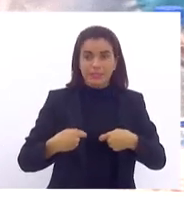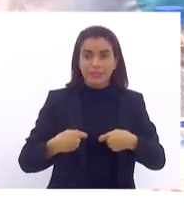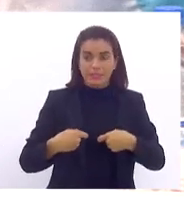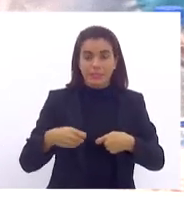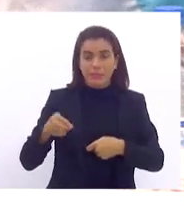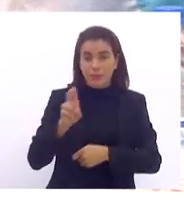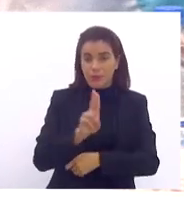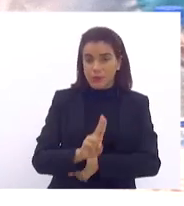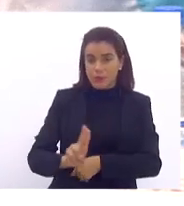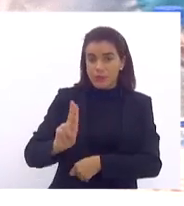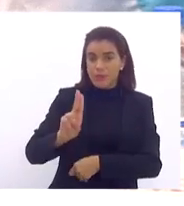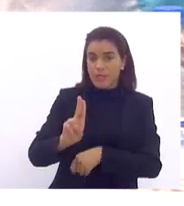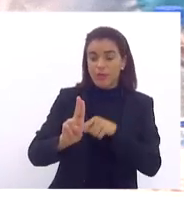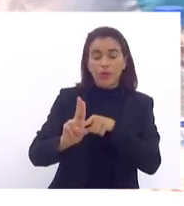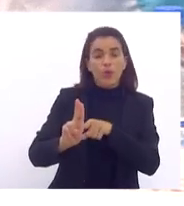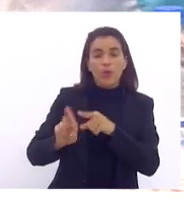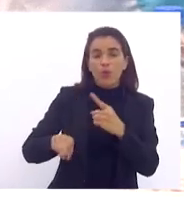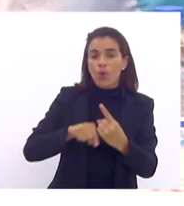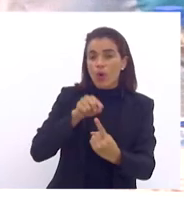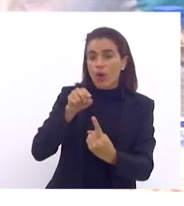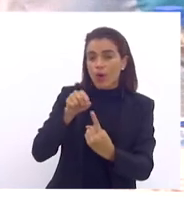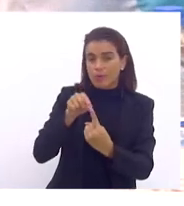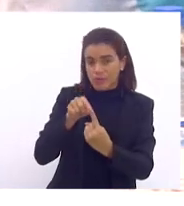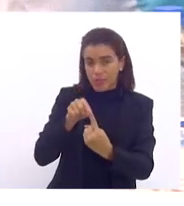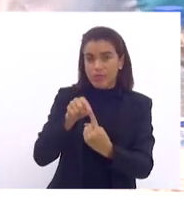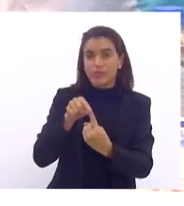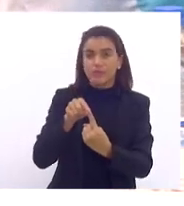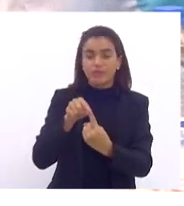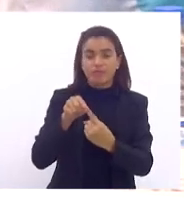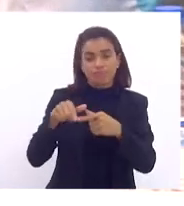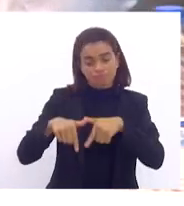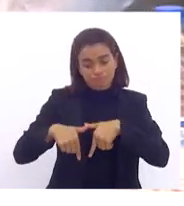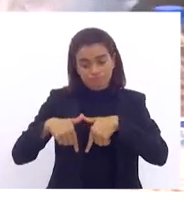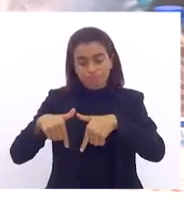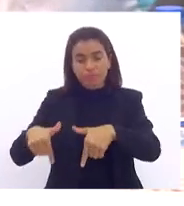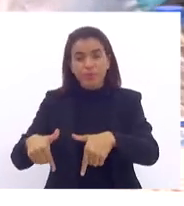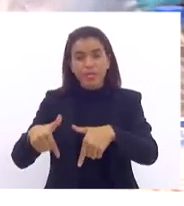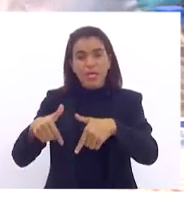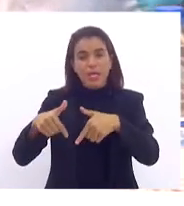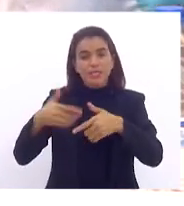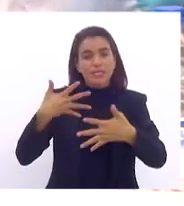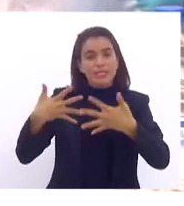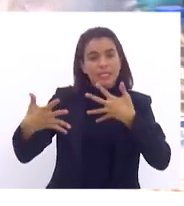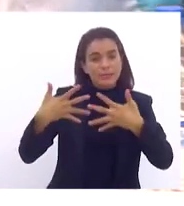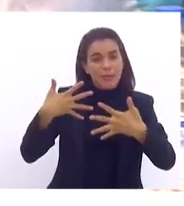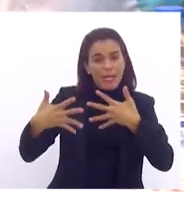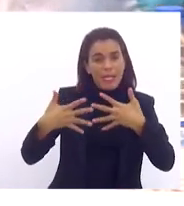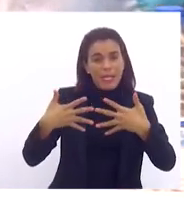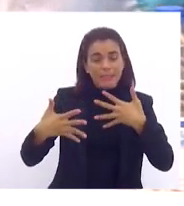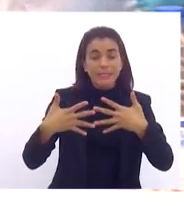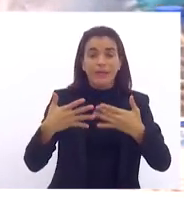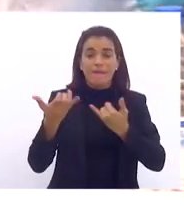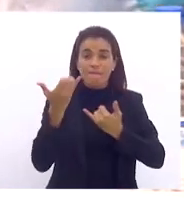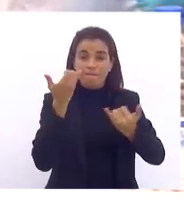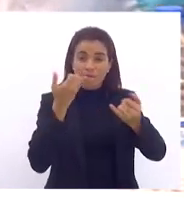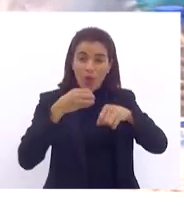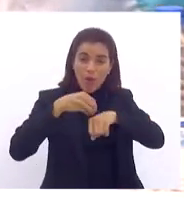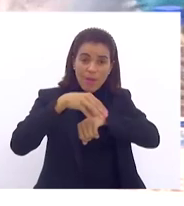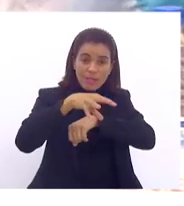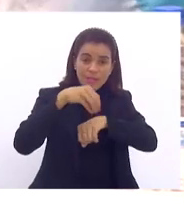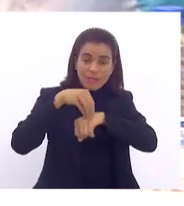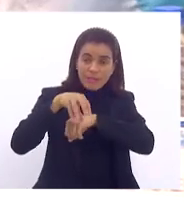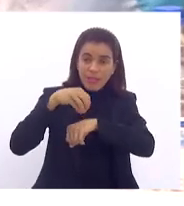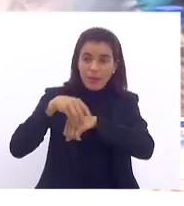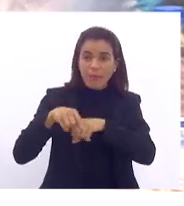utilizado para esses agentes eleitos poderem prestar conta de seus mandatos prestar informações sobre seu exercício